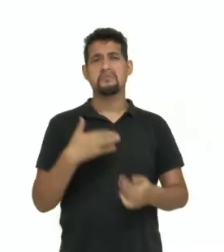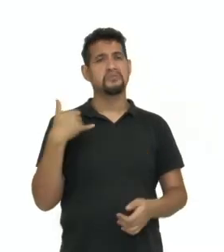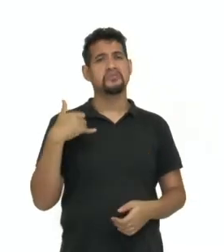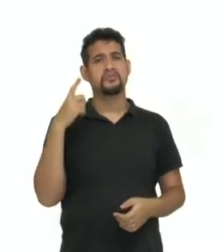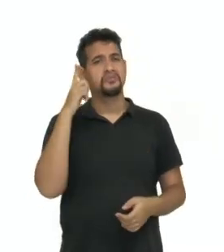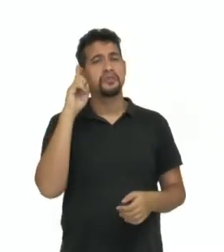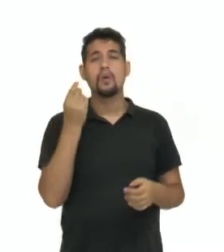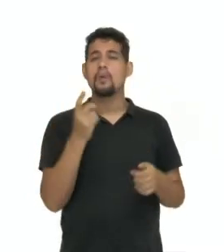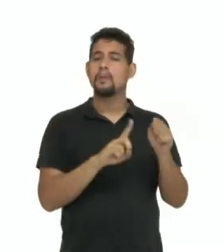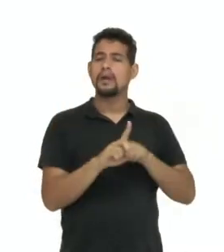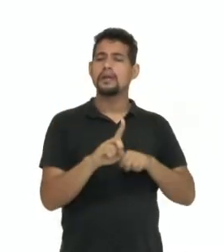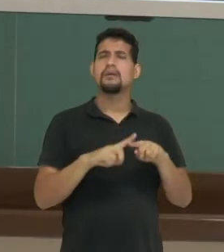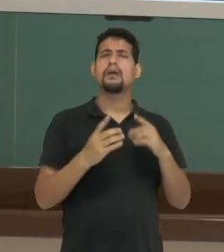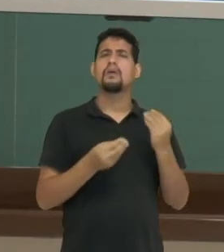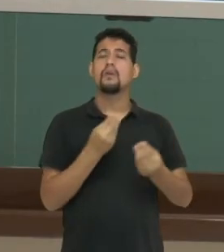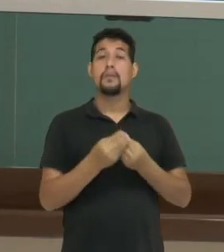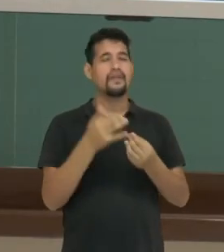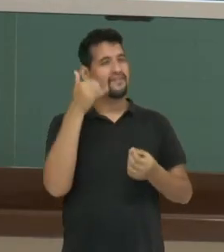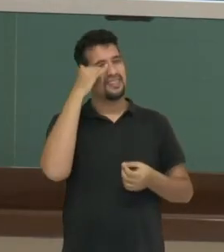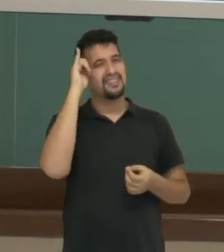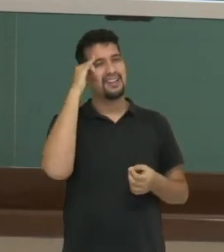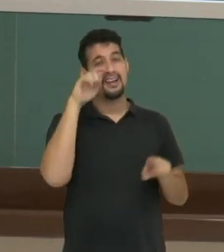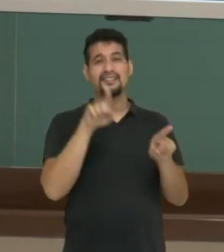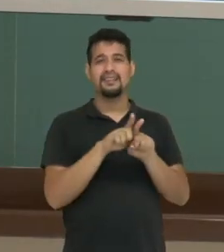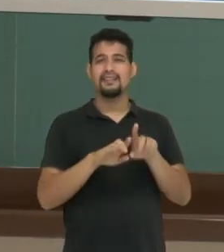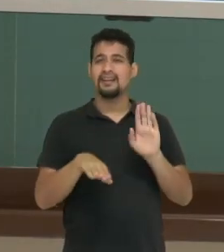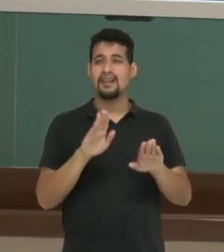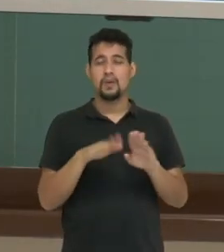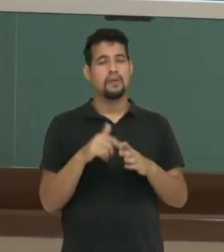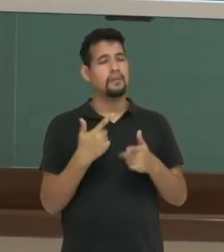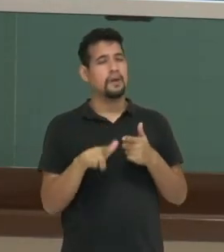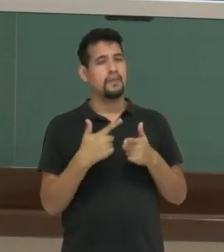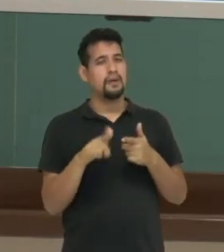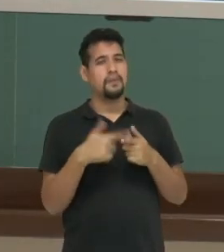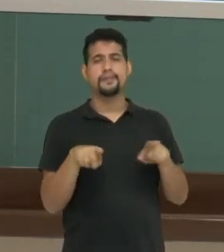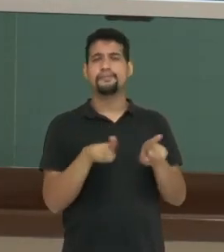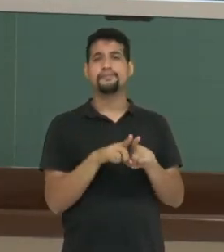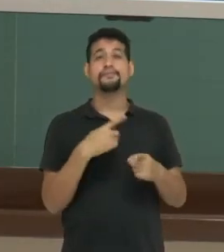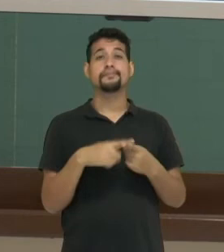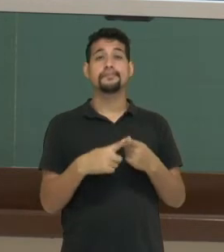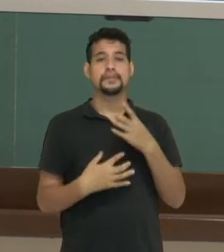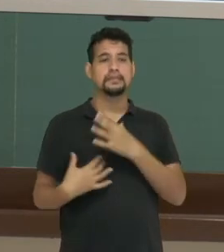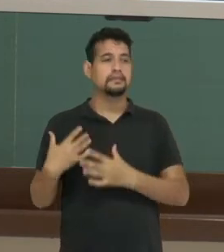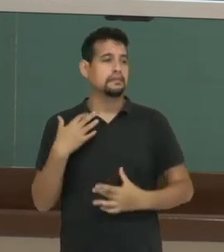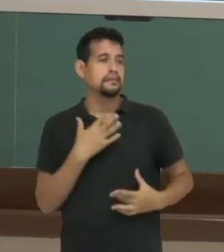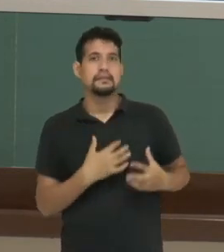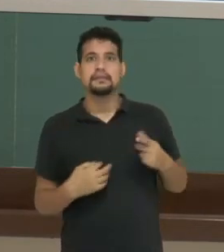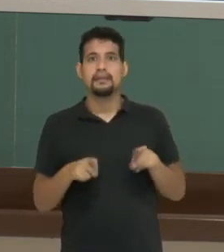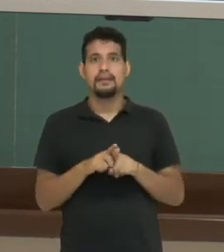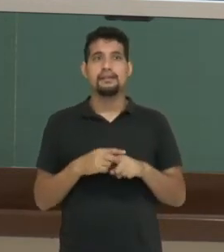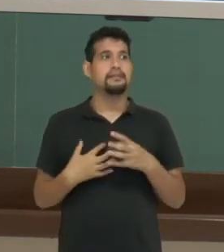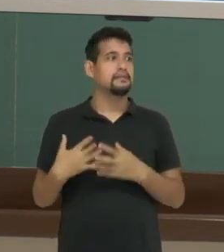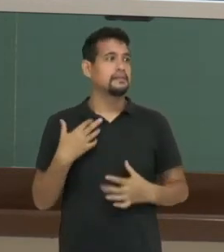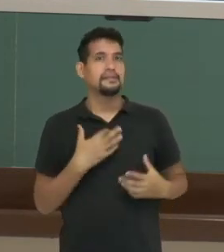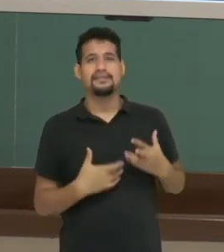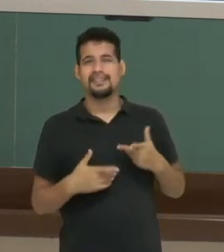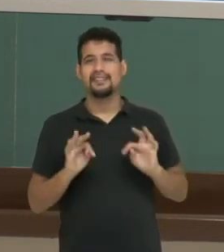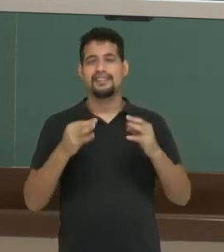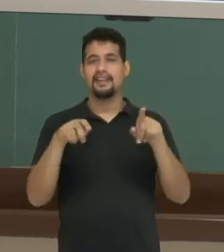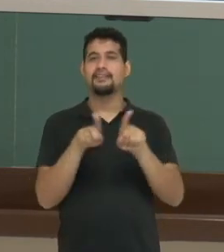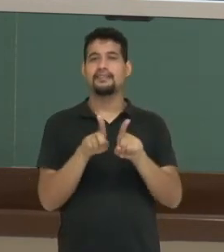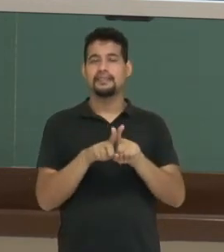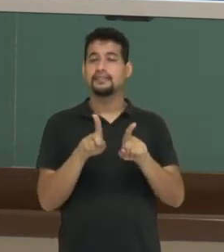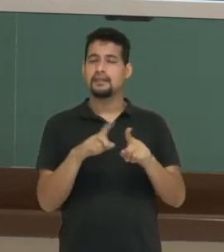mês, para que se possa evitar certos transtornos, né? Porque os ânimos muitas vezes ficam acirrados, os técnicos